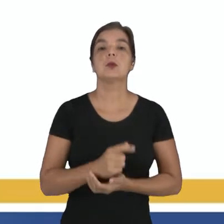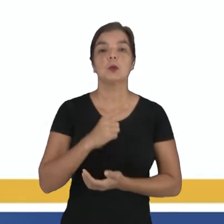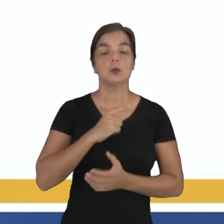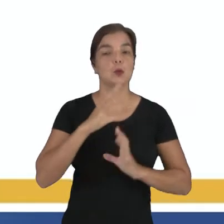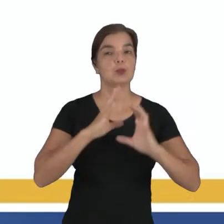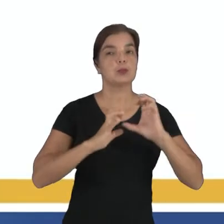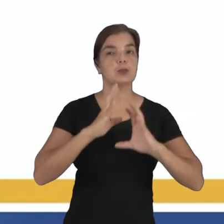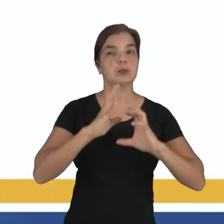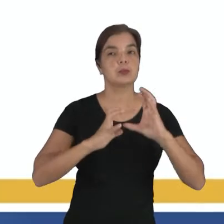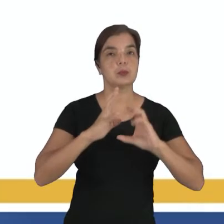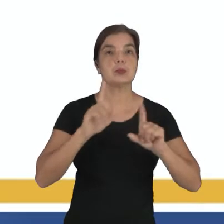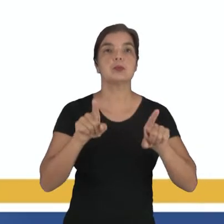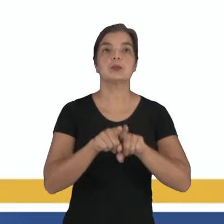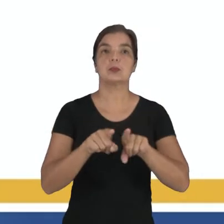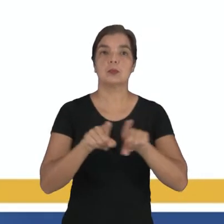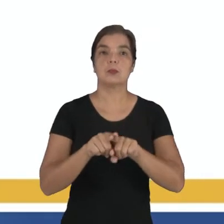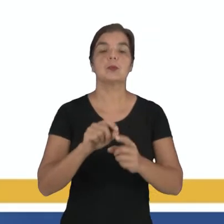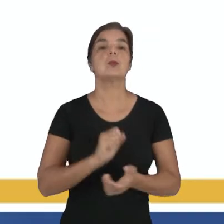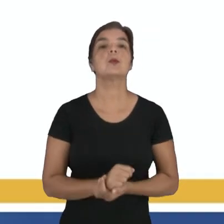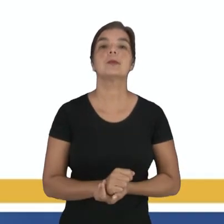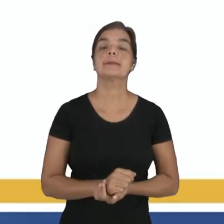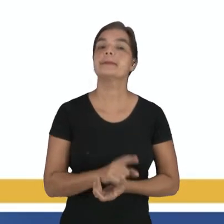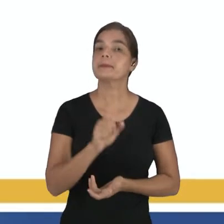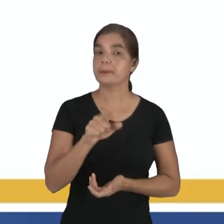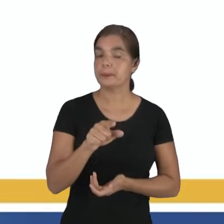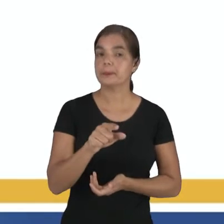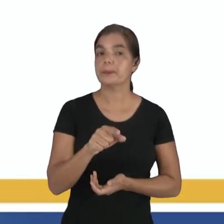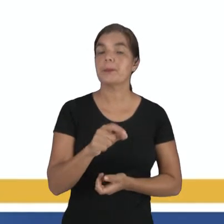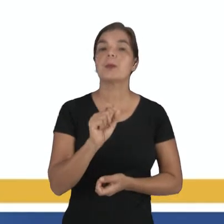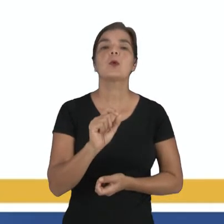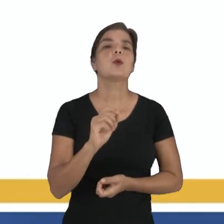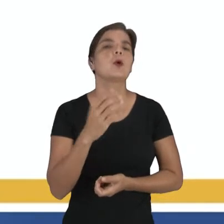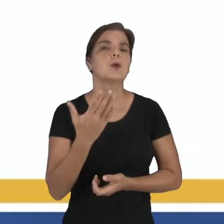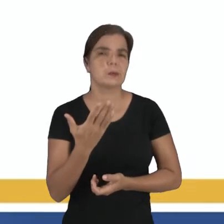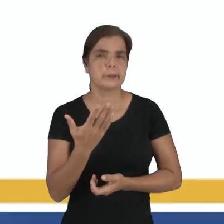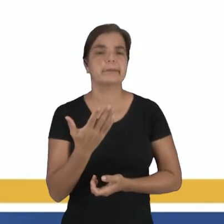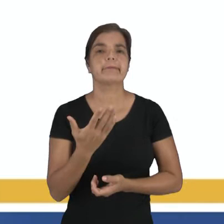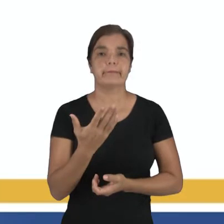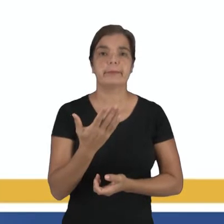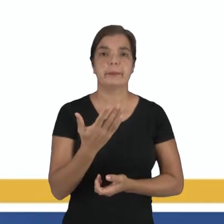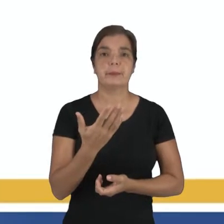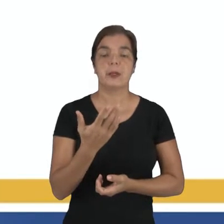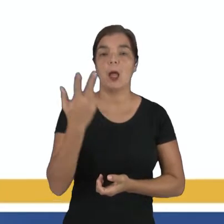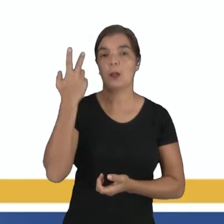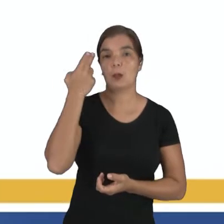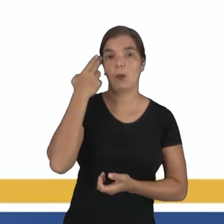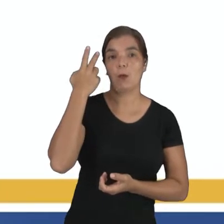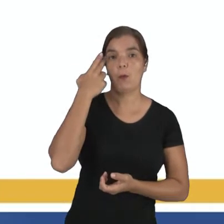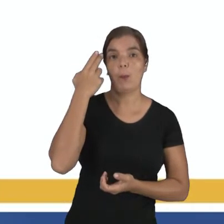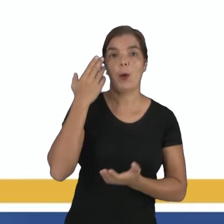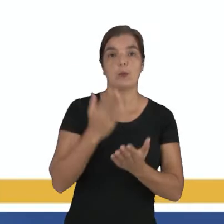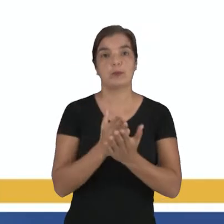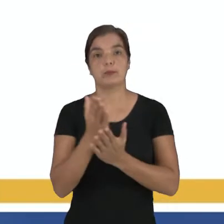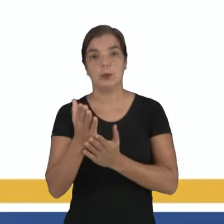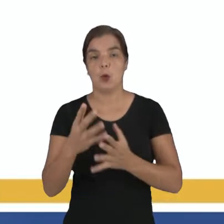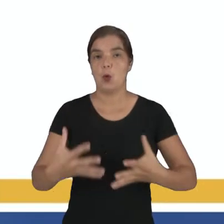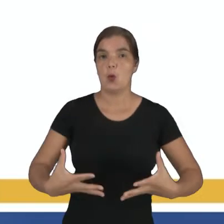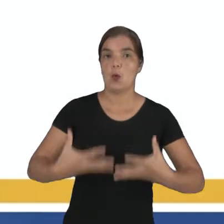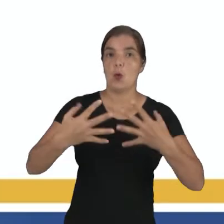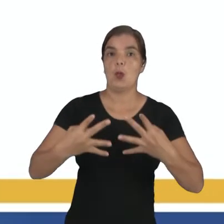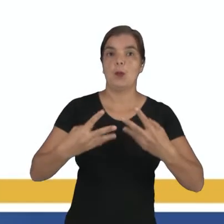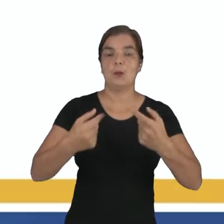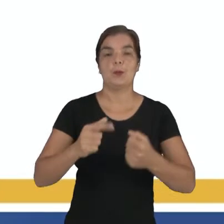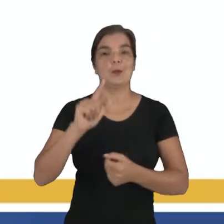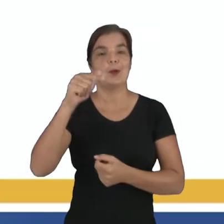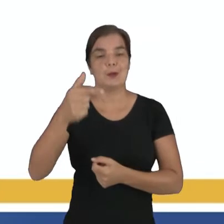o conflito, que é uma situação que acaba saindo da normalidade, é o que motiva